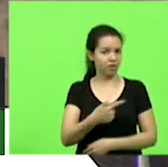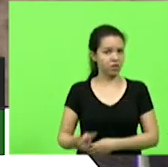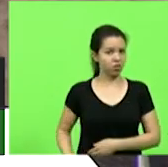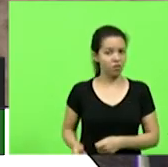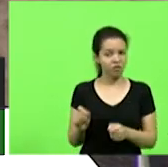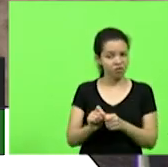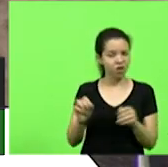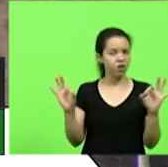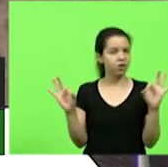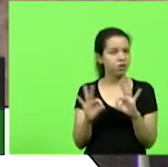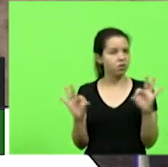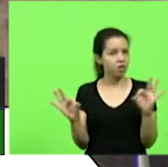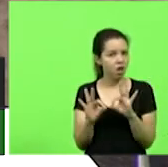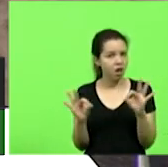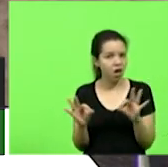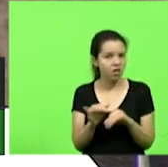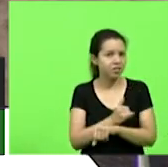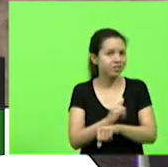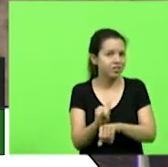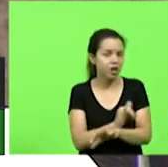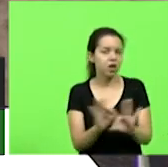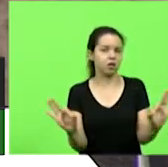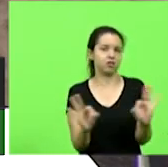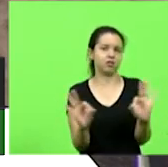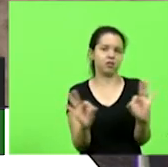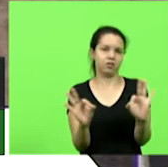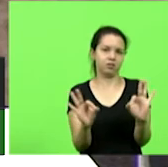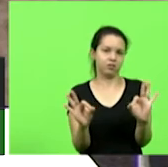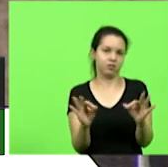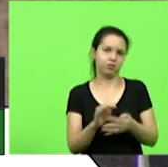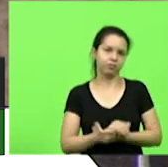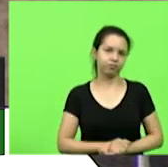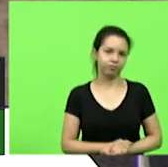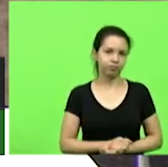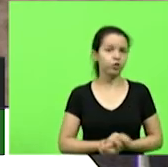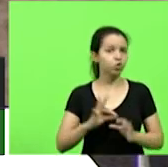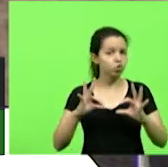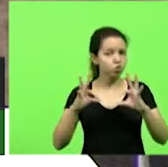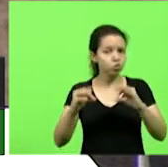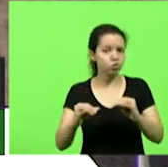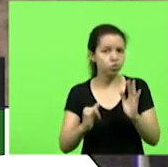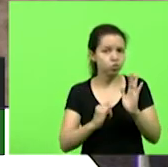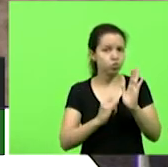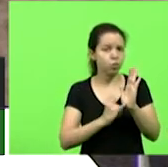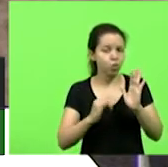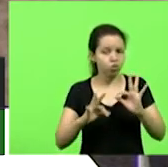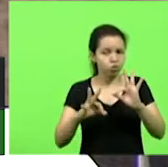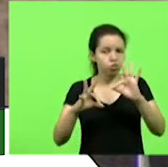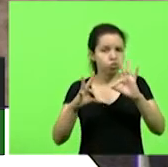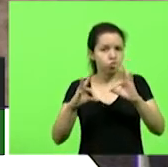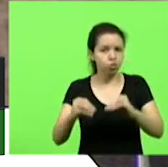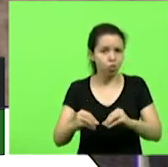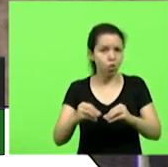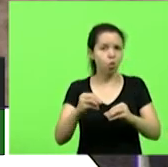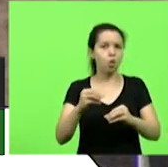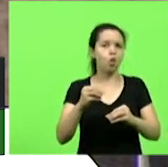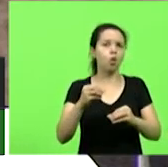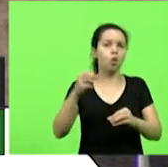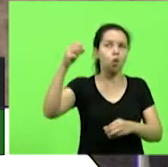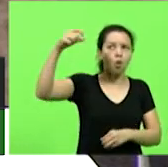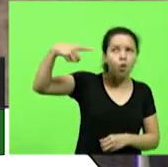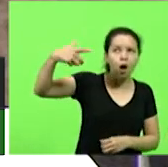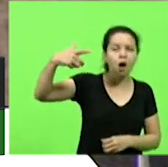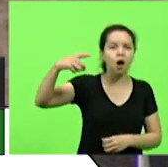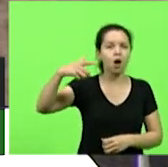fez, nenhuma contrapartida, nada. Todos os impostos de forma integral, todas as contas de água, luz,